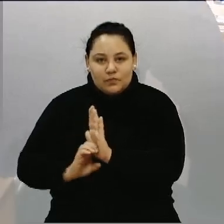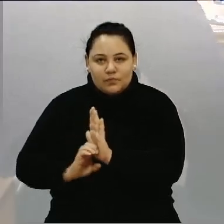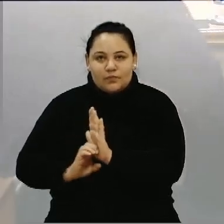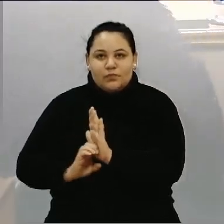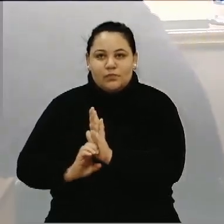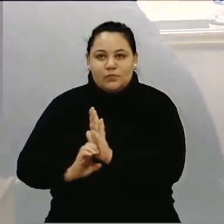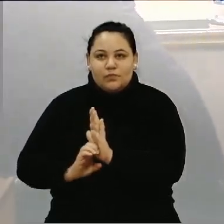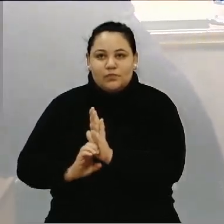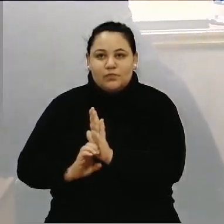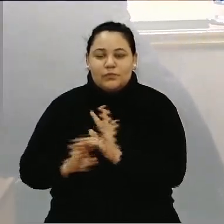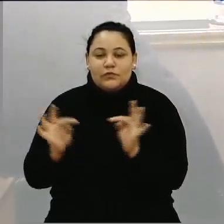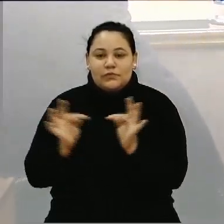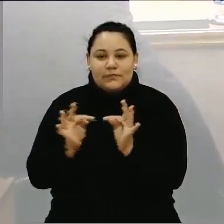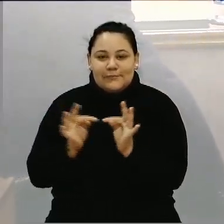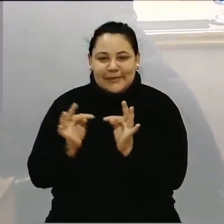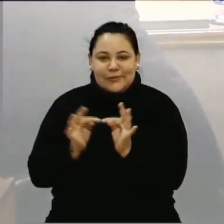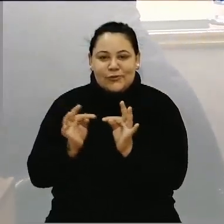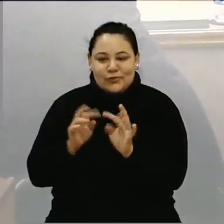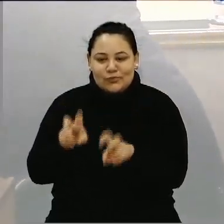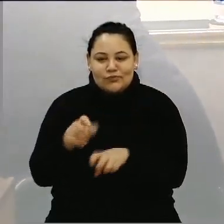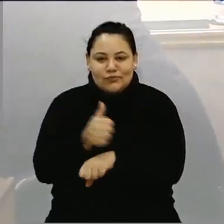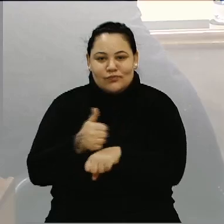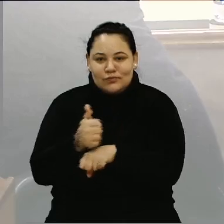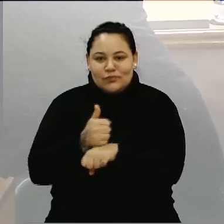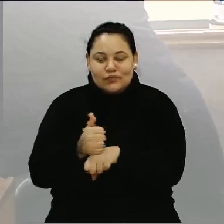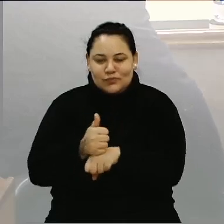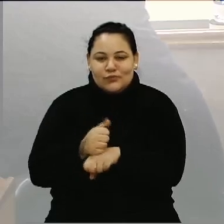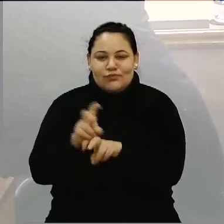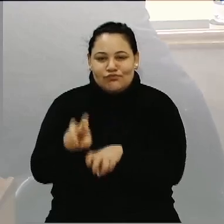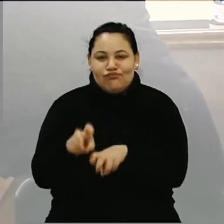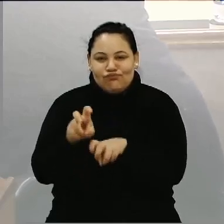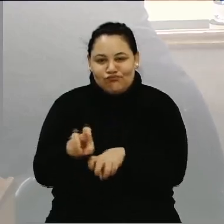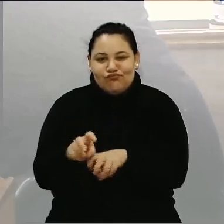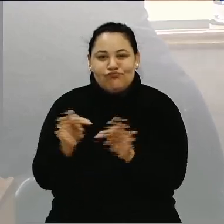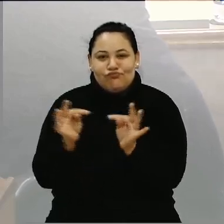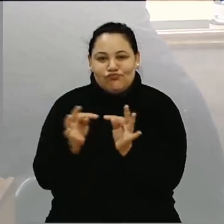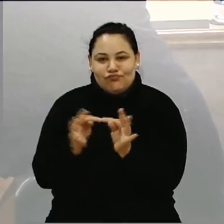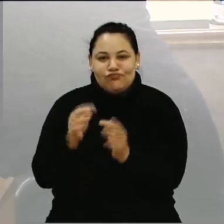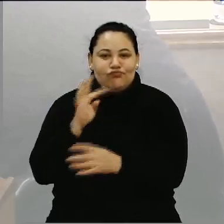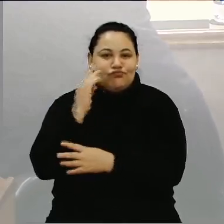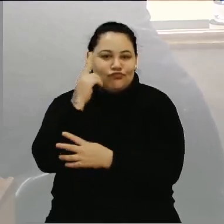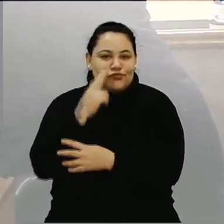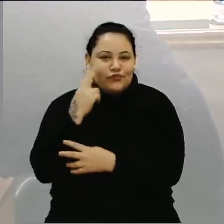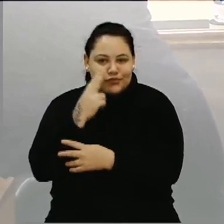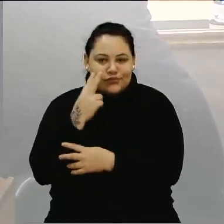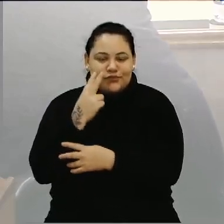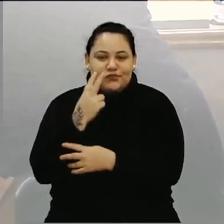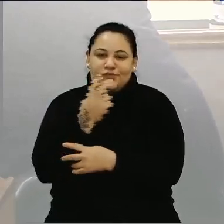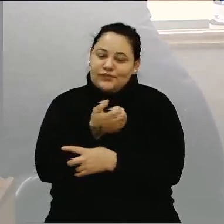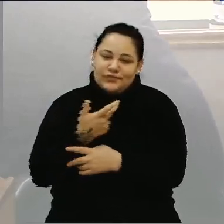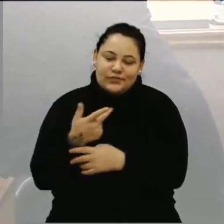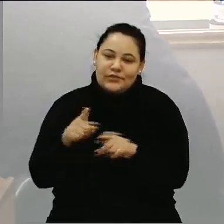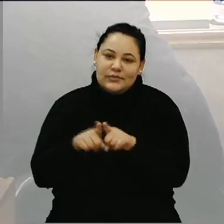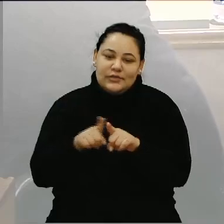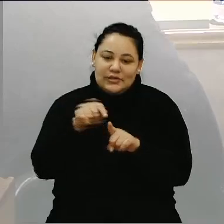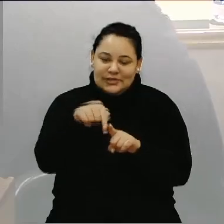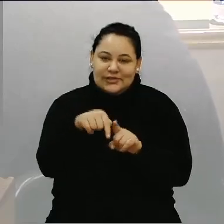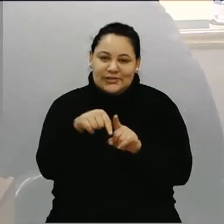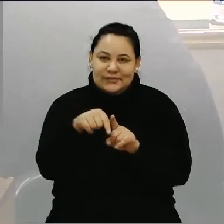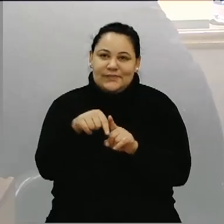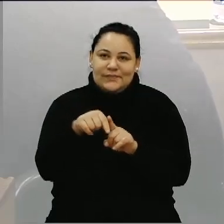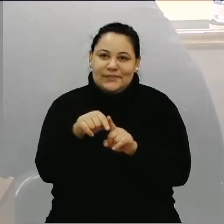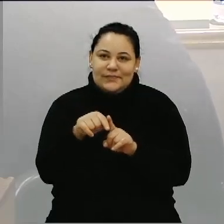profissionalizante, técnico agrícolas, técnico em viticultura e técnicos em enologia. Então essa categoria ela tem